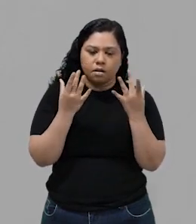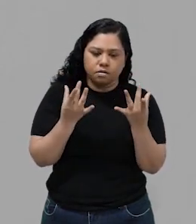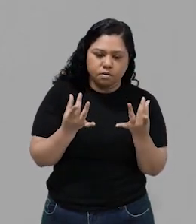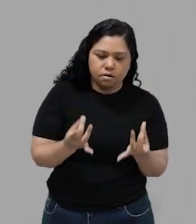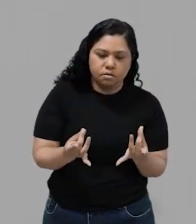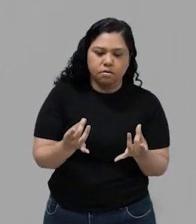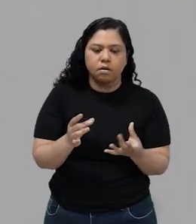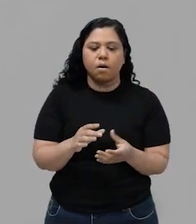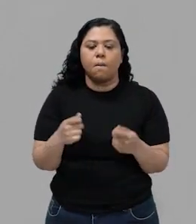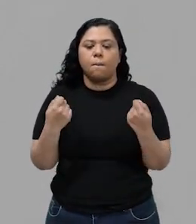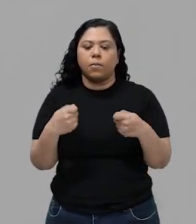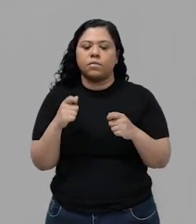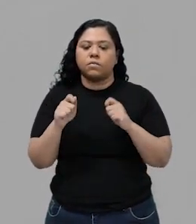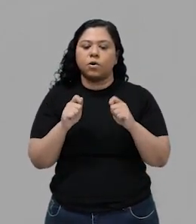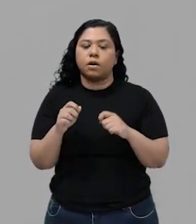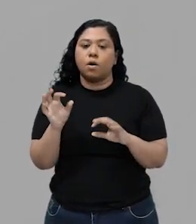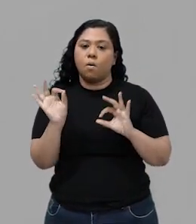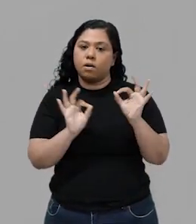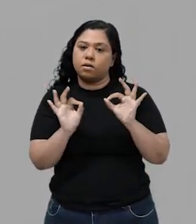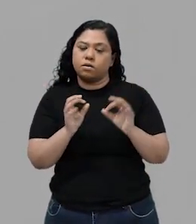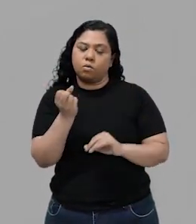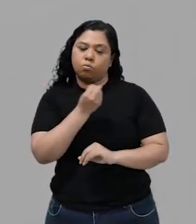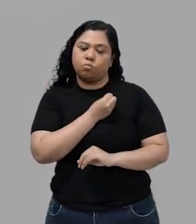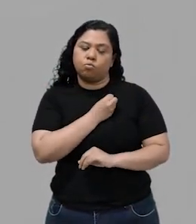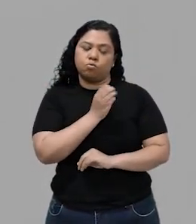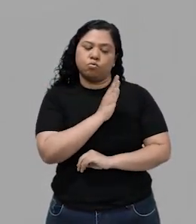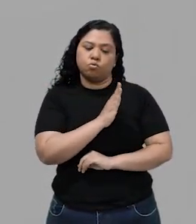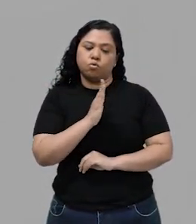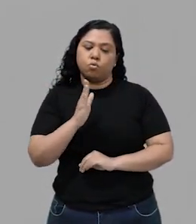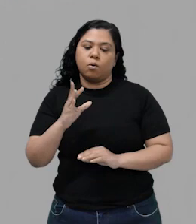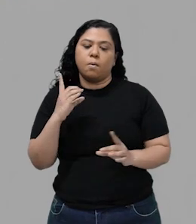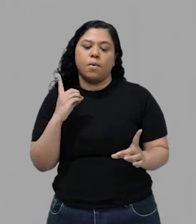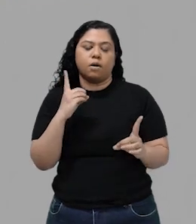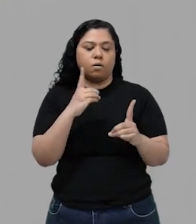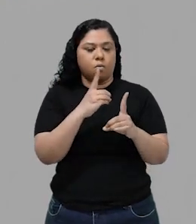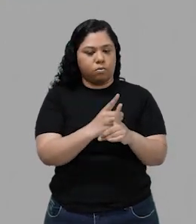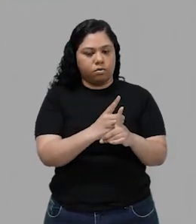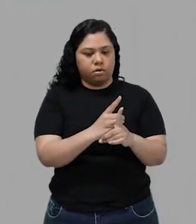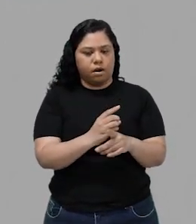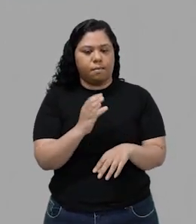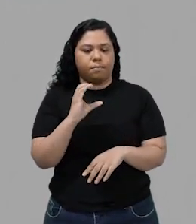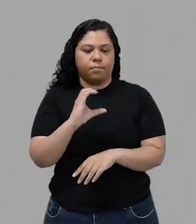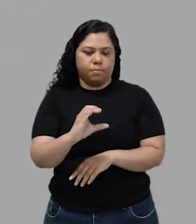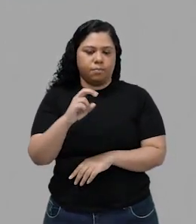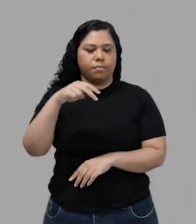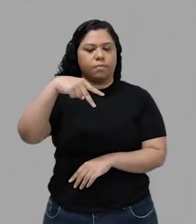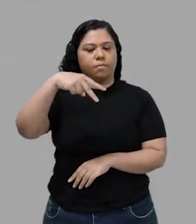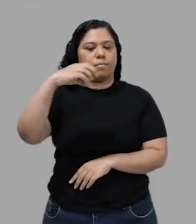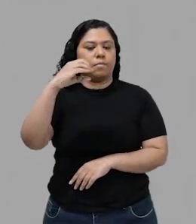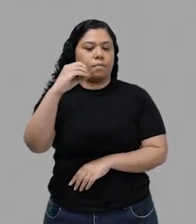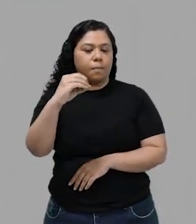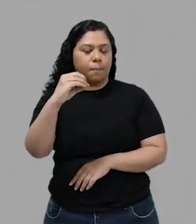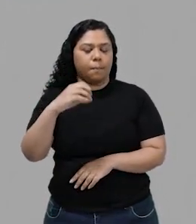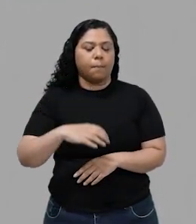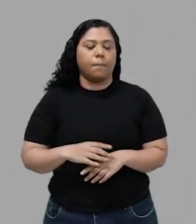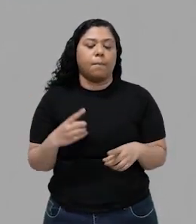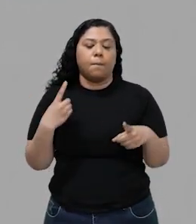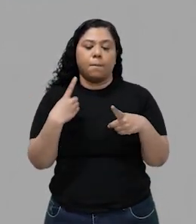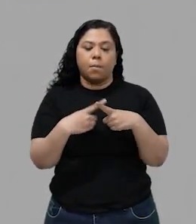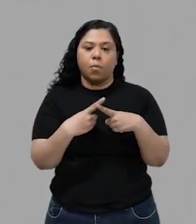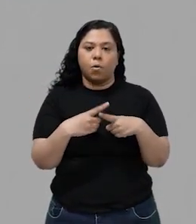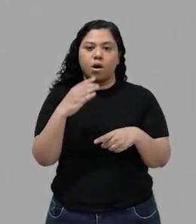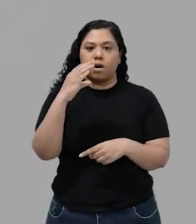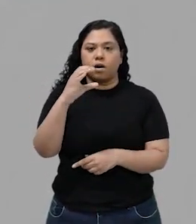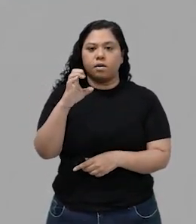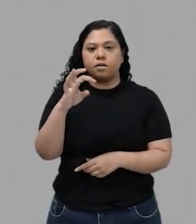cadeia. Para quê? Para localizar e identificar a posição da carbonila. Porque no caso das cetonas com